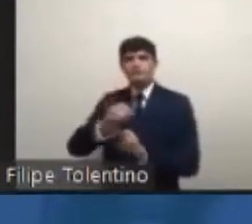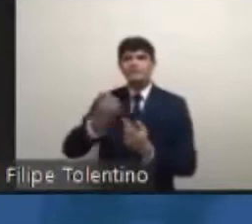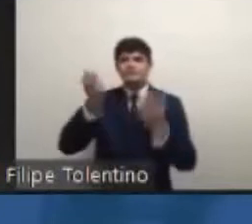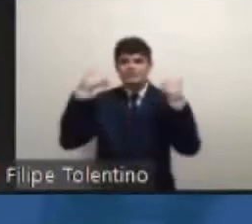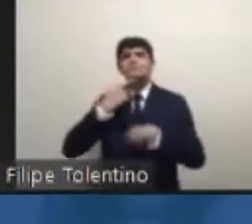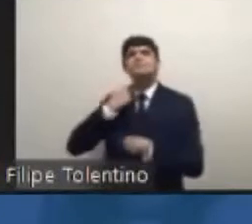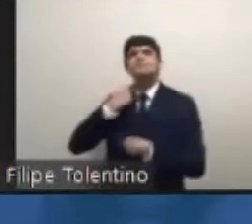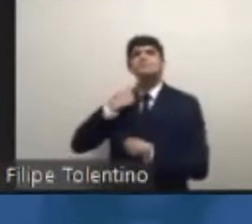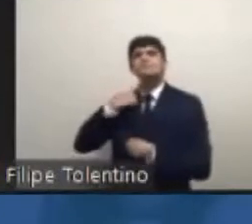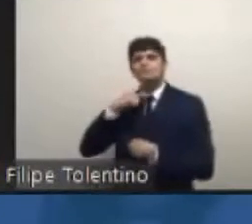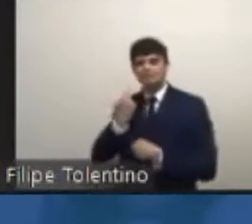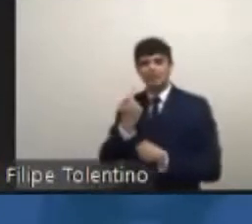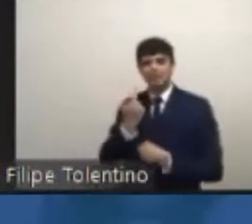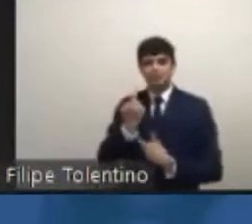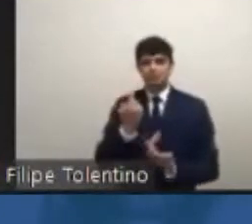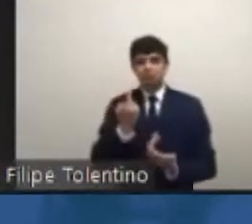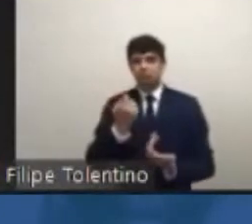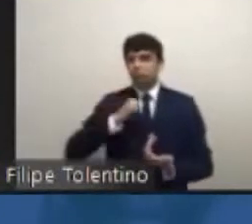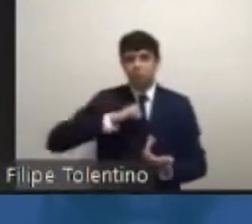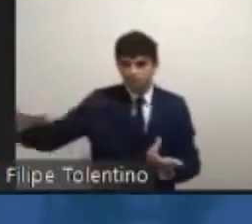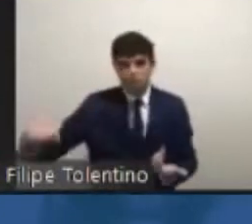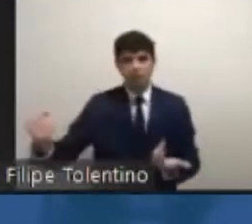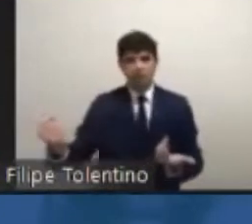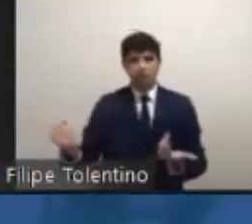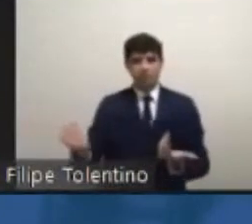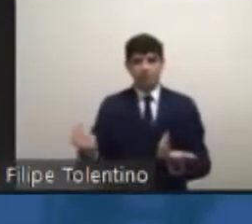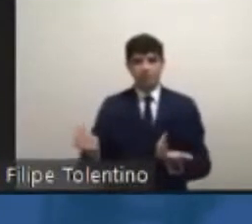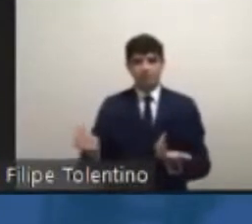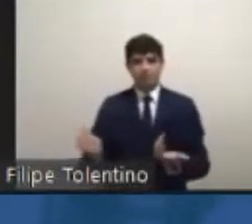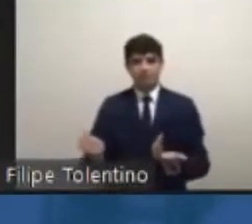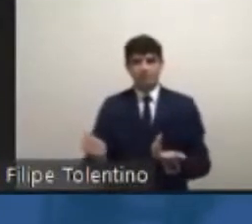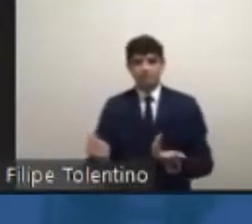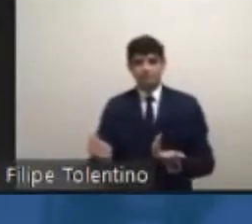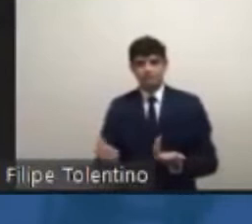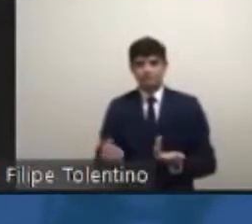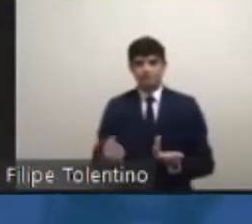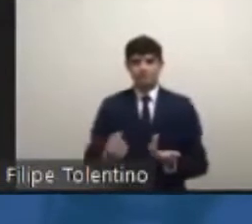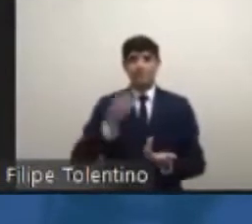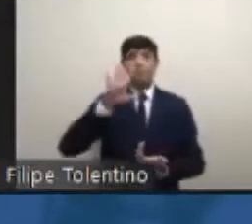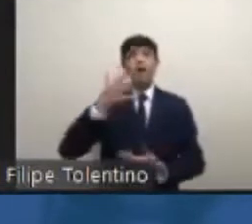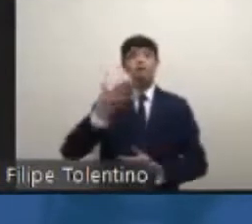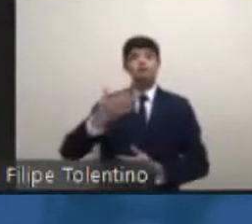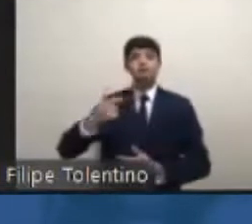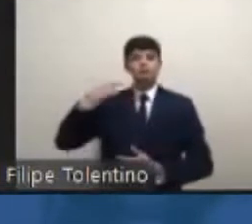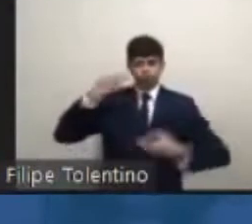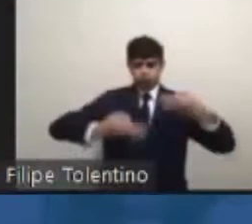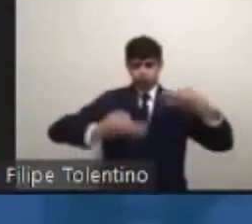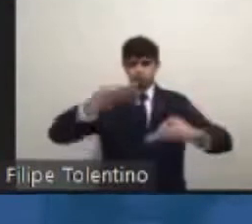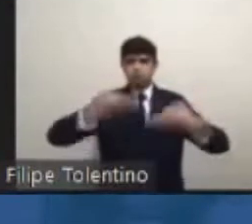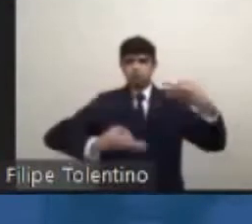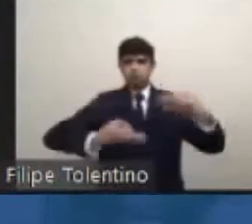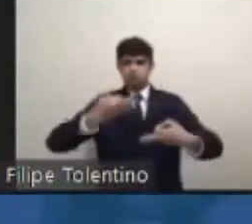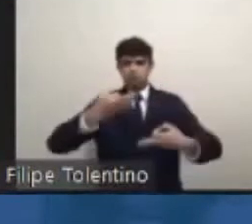de causar o dano e até com resultante morte, se for o caso. Bom, o que dizem os juristas em relação ao crime de omissão de